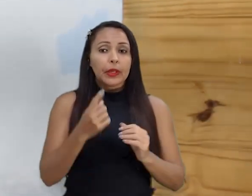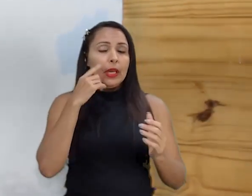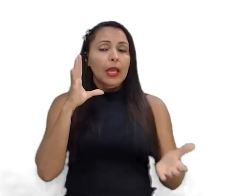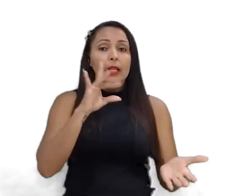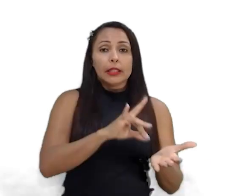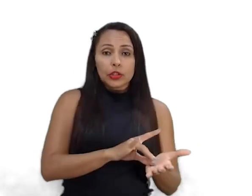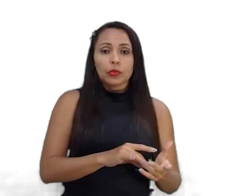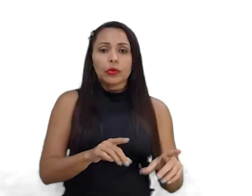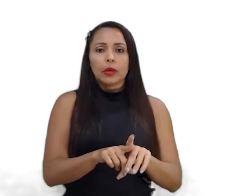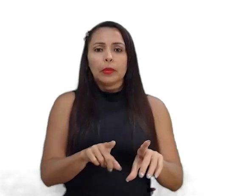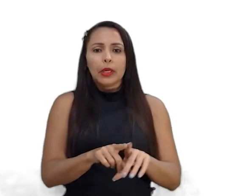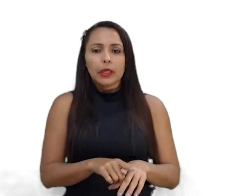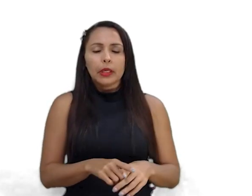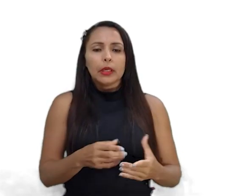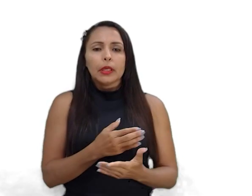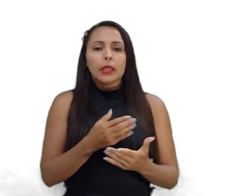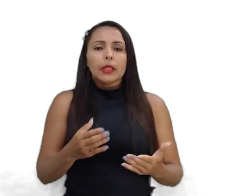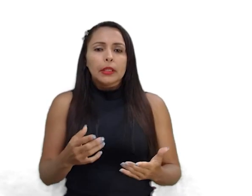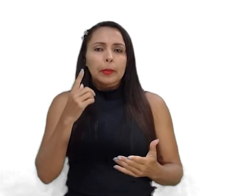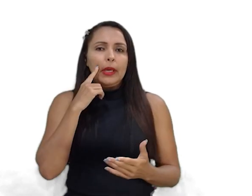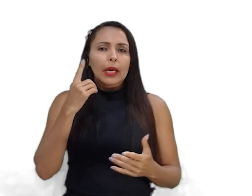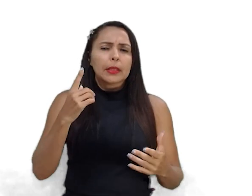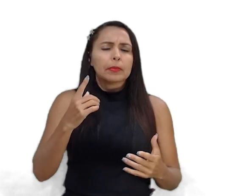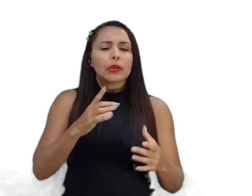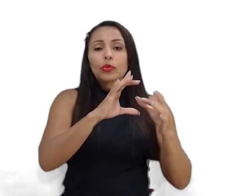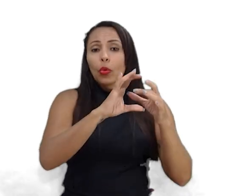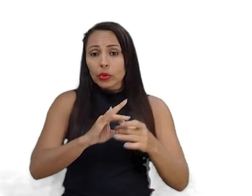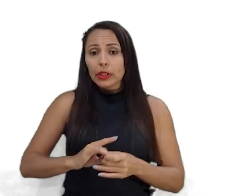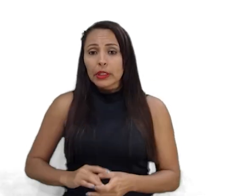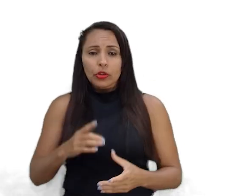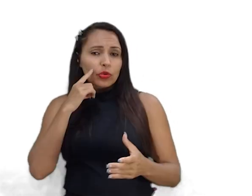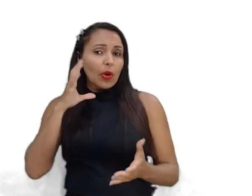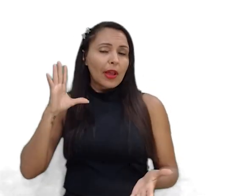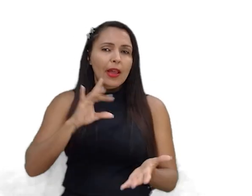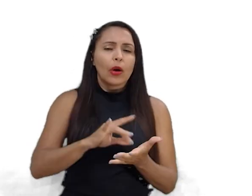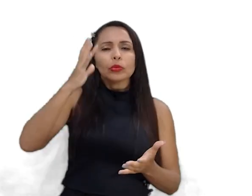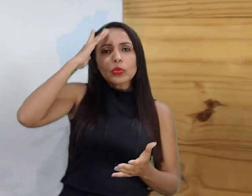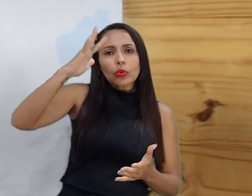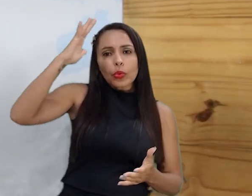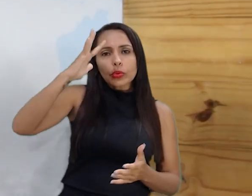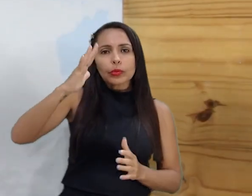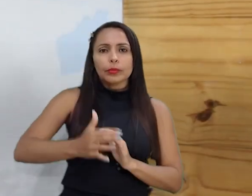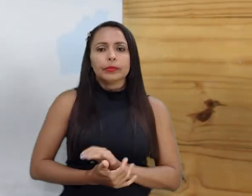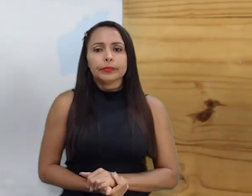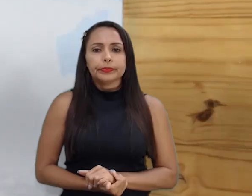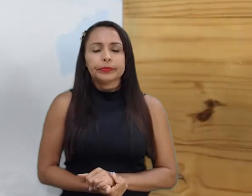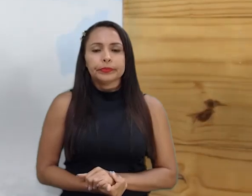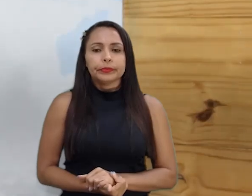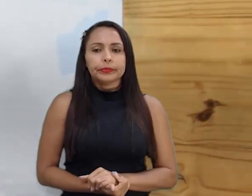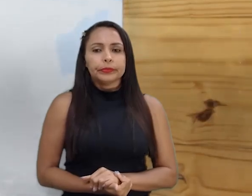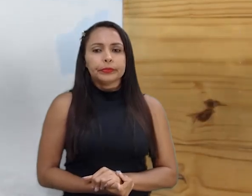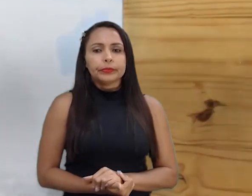com o dadaísmo, mas que tem essa pegada mais lúdica, essa pegada do mundo dos sonhos. E o de Steele,